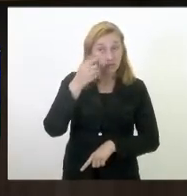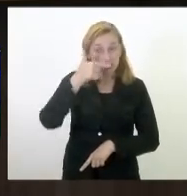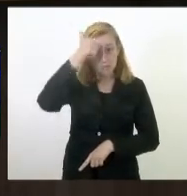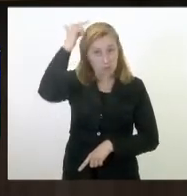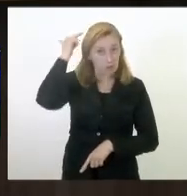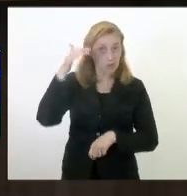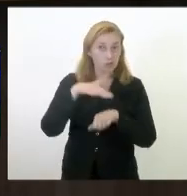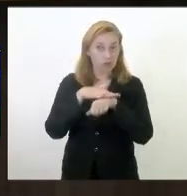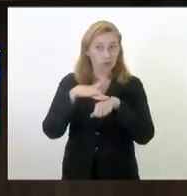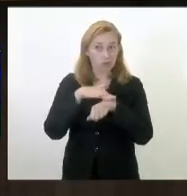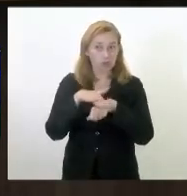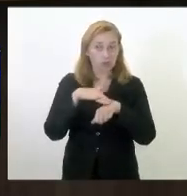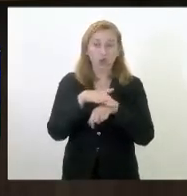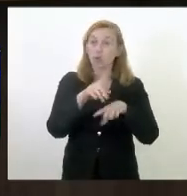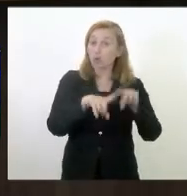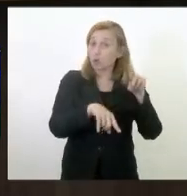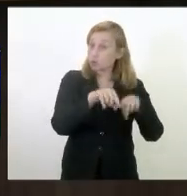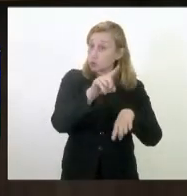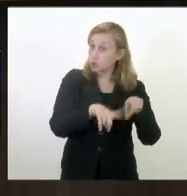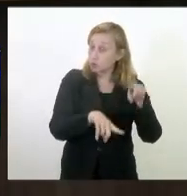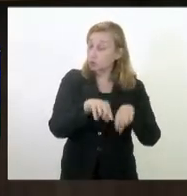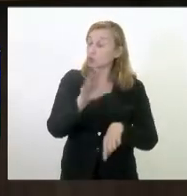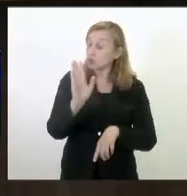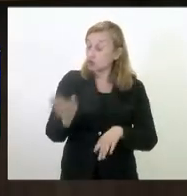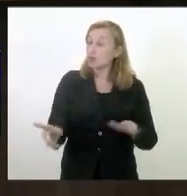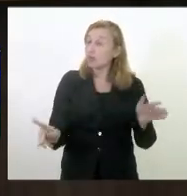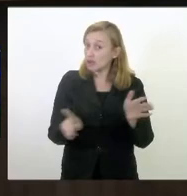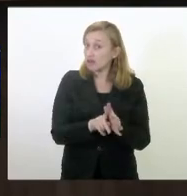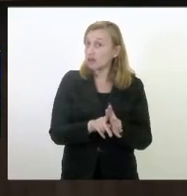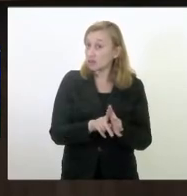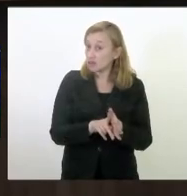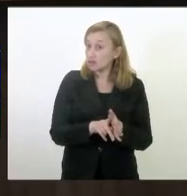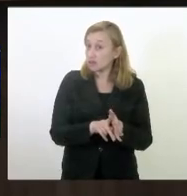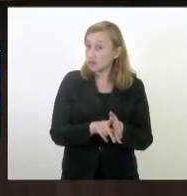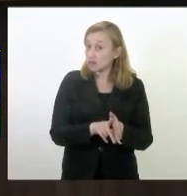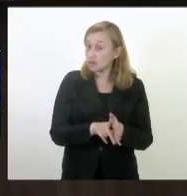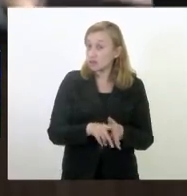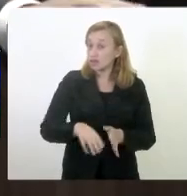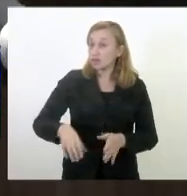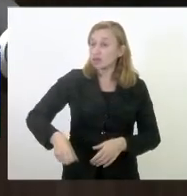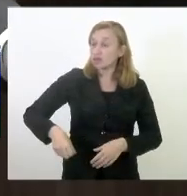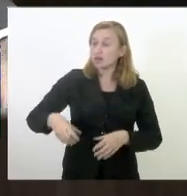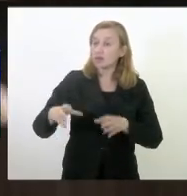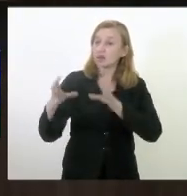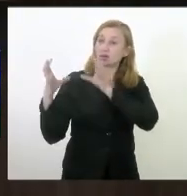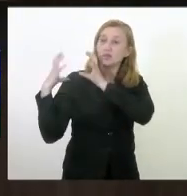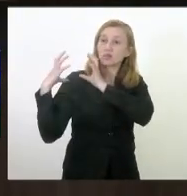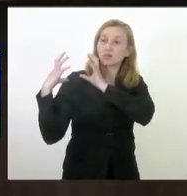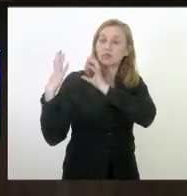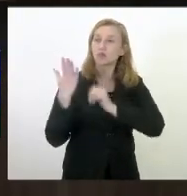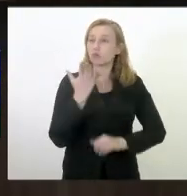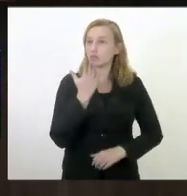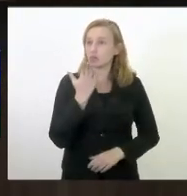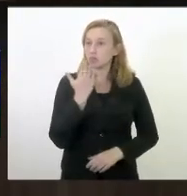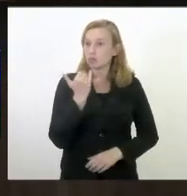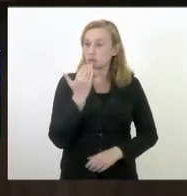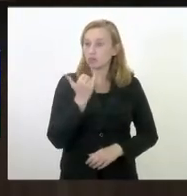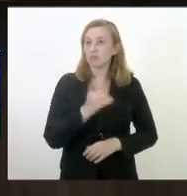conversávamos, produtos estes que já fazem parte da cesta básica. Na